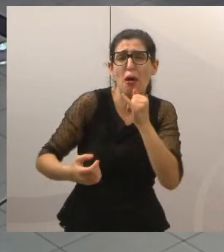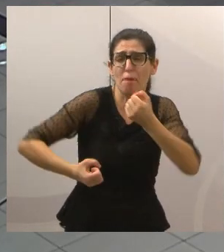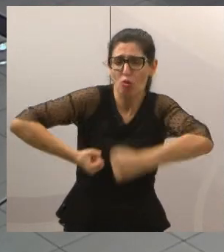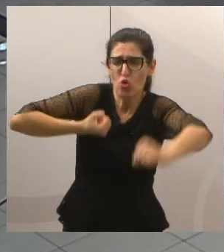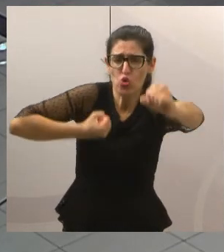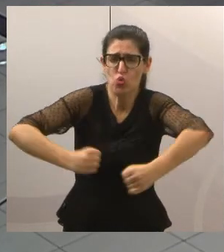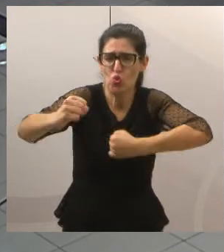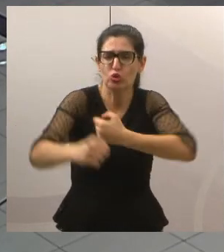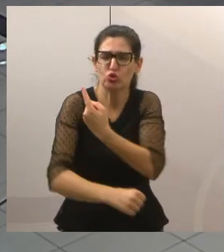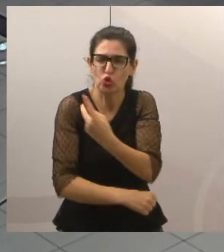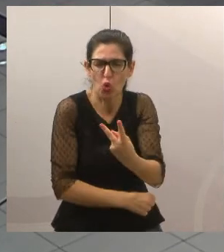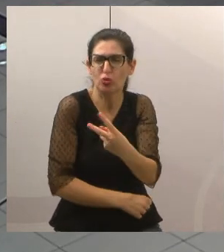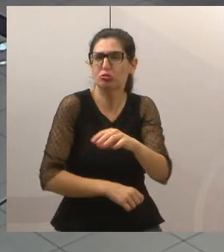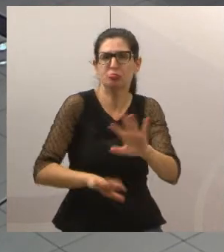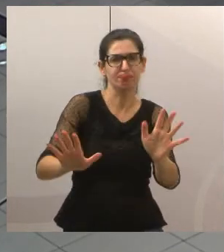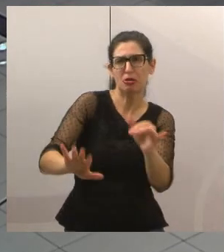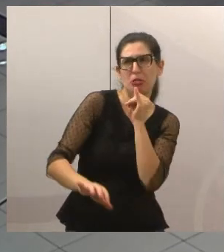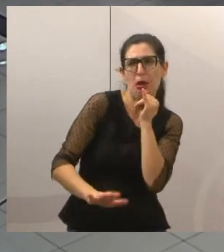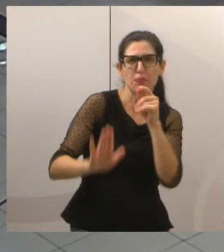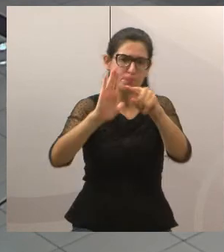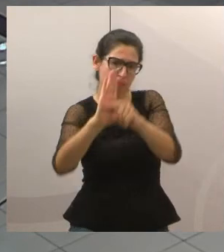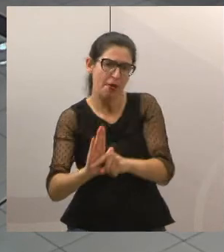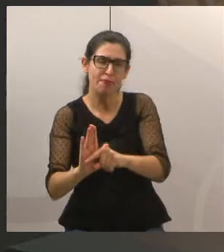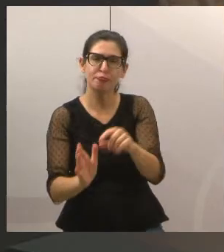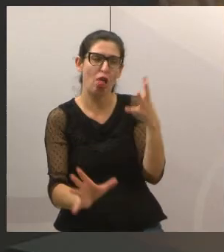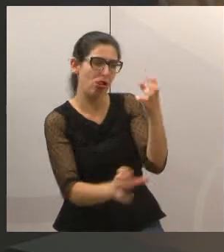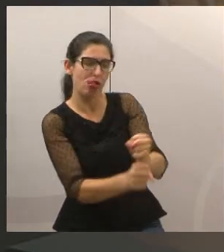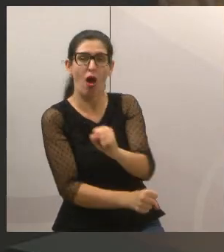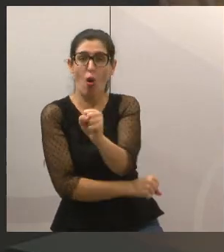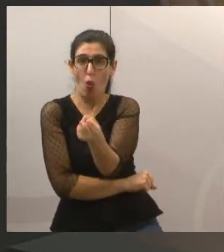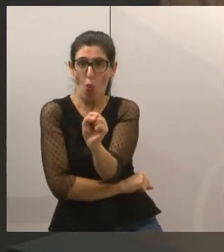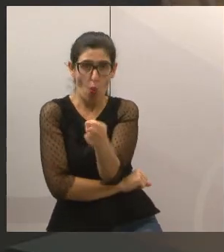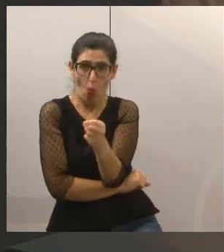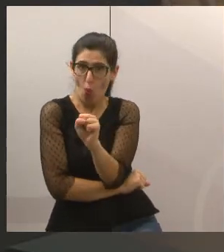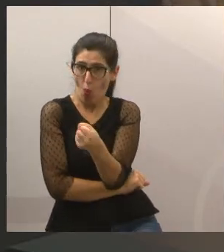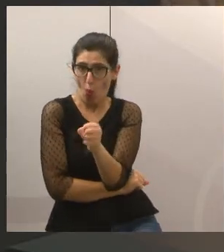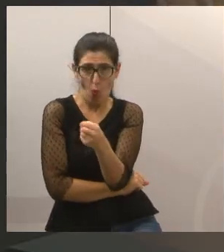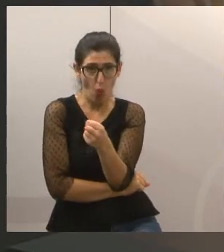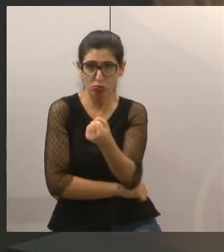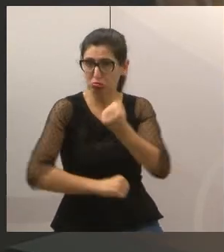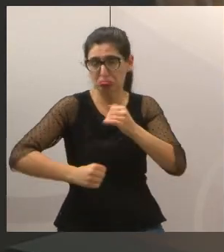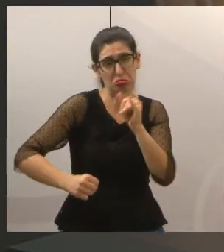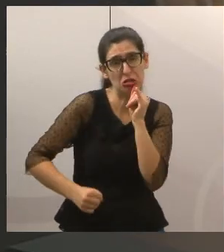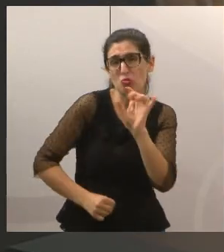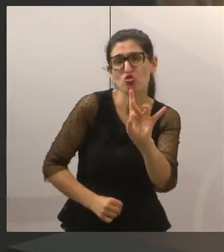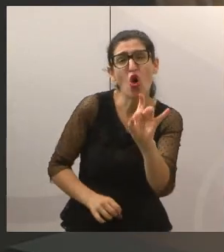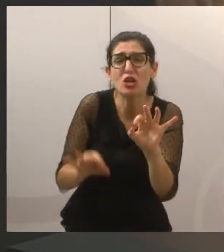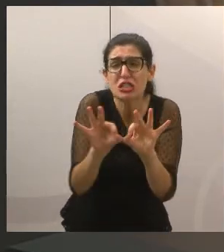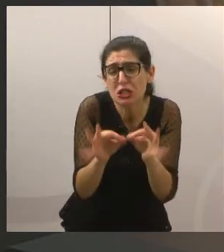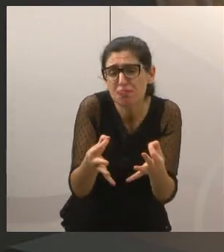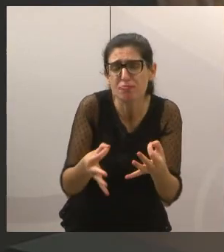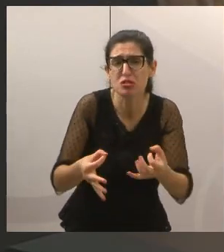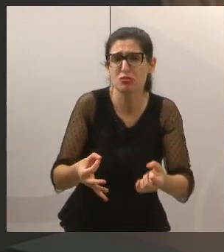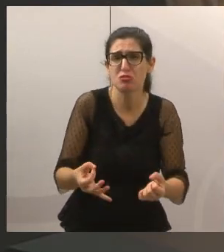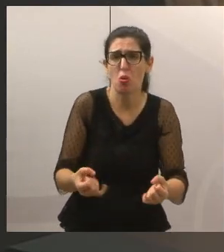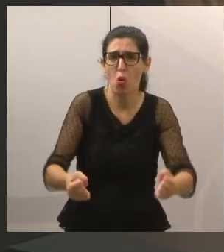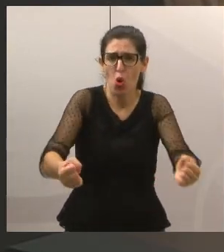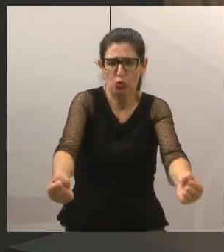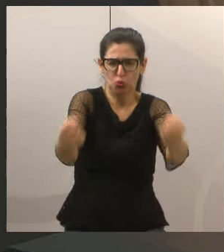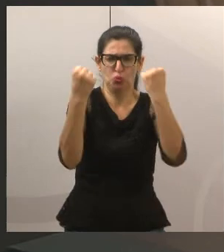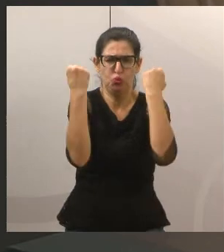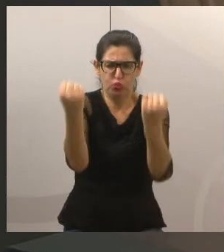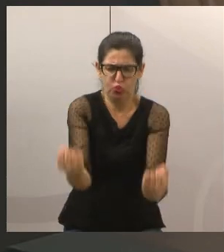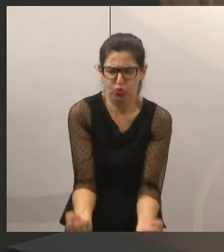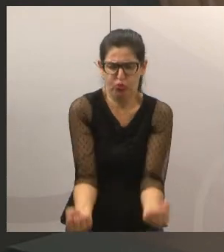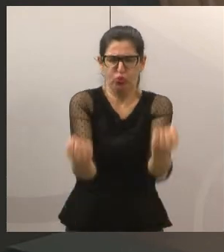não 10, sei lá, 8? E daí não faz, porque para nós é muito ruim ter essa devolução e a gente ter que procurar